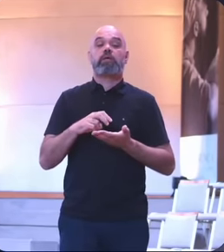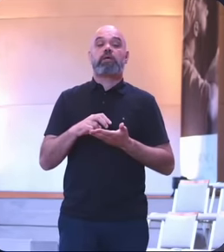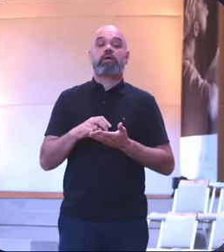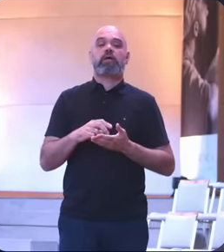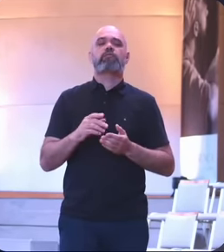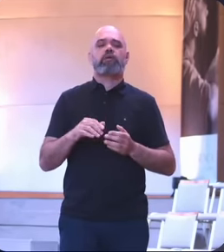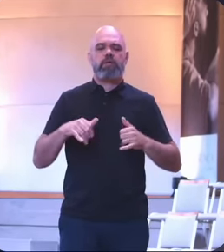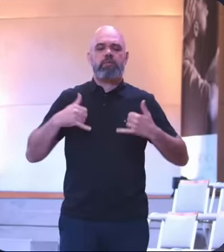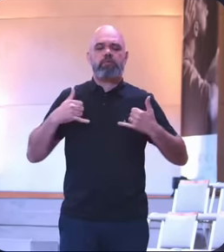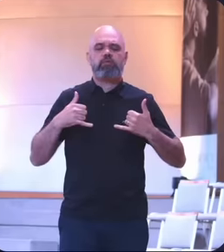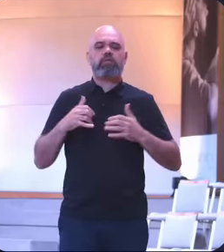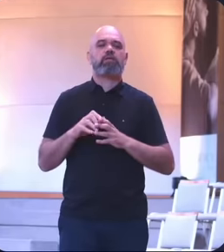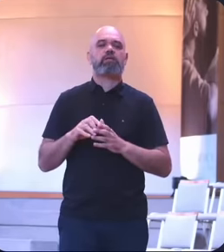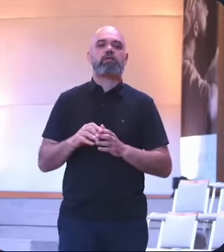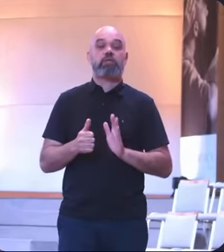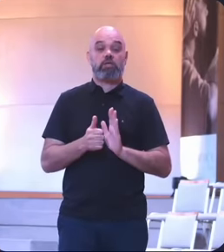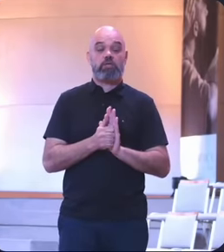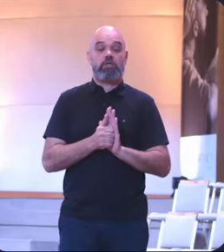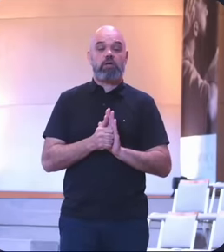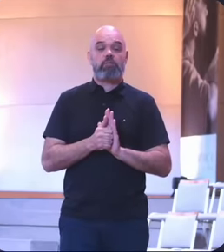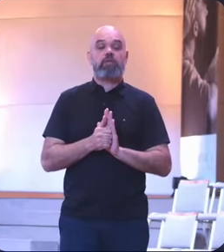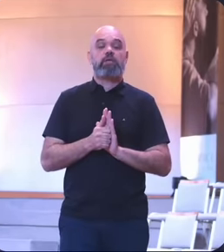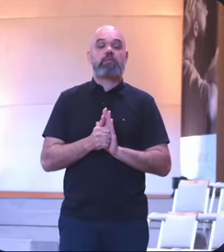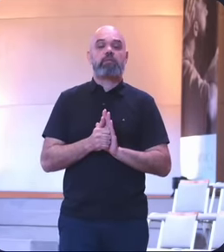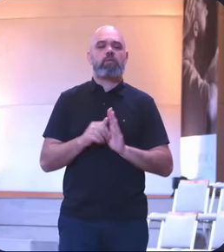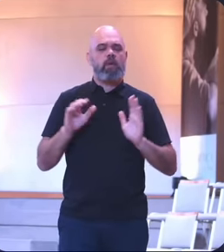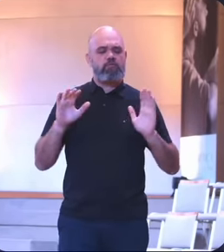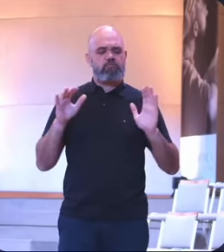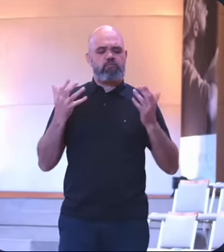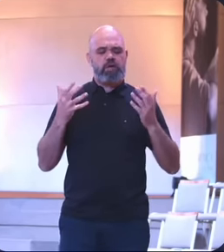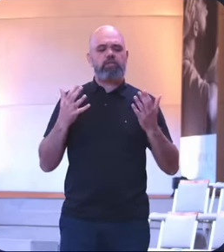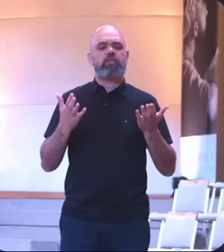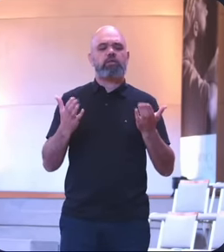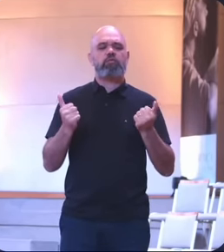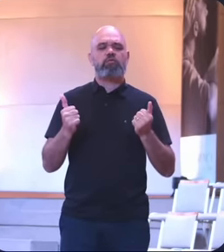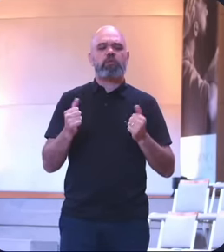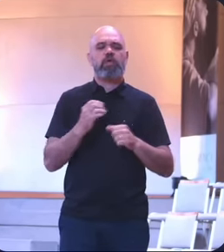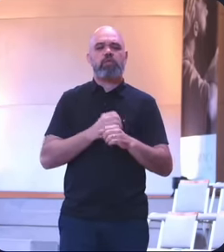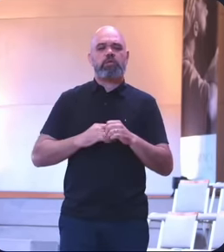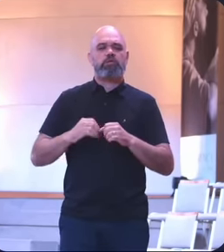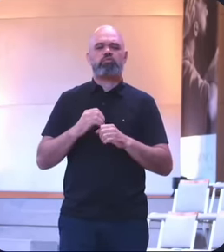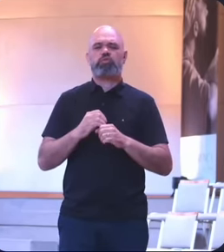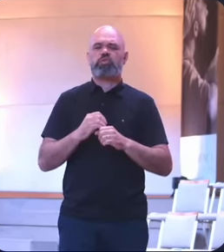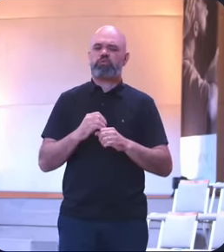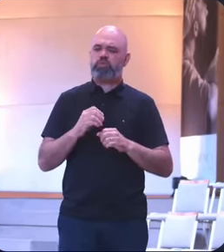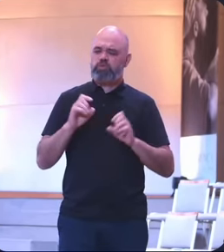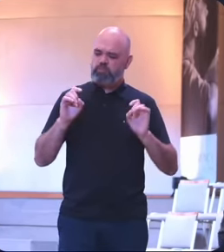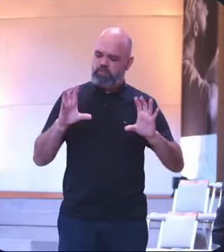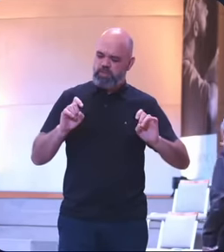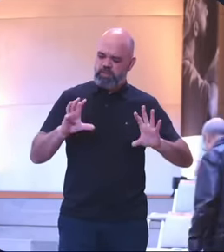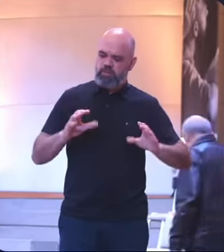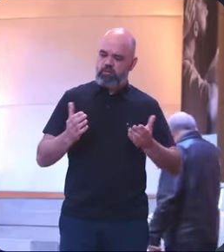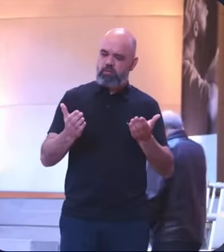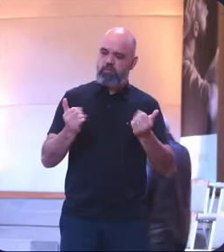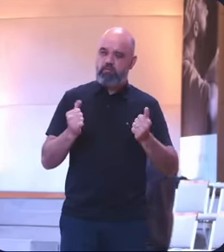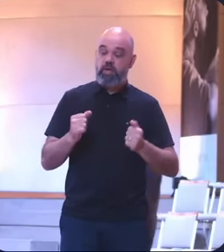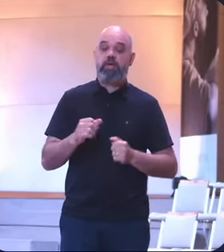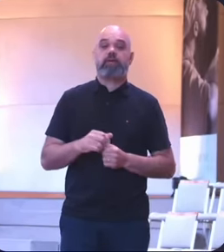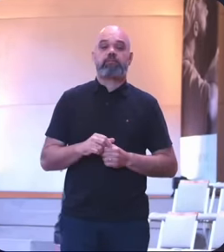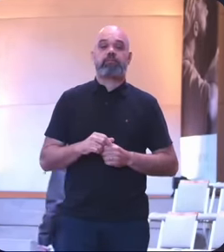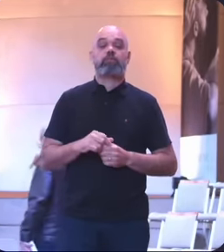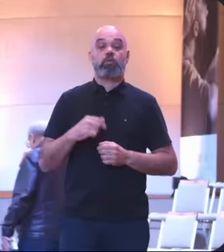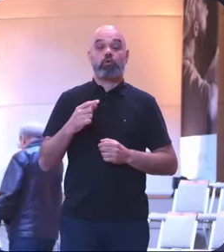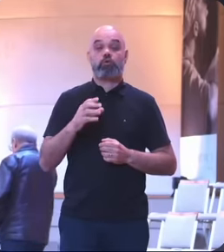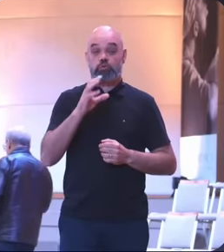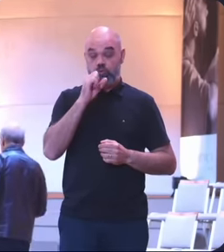dessa igreja no Celebre. A gente vai passar aí o final da manhã e a tarde juntos. Vai ser um tempo bem gostoso, bem especial, tá bom?